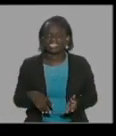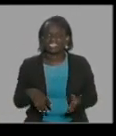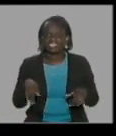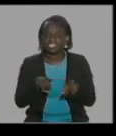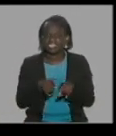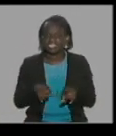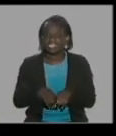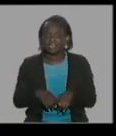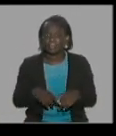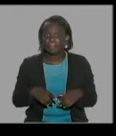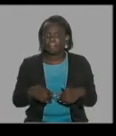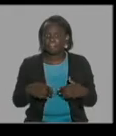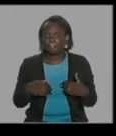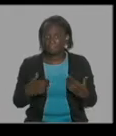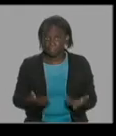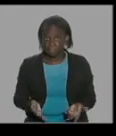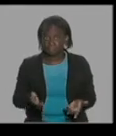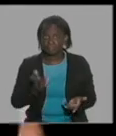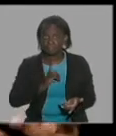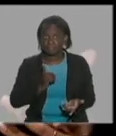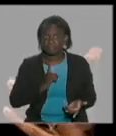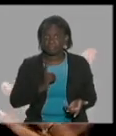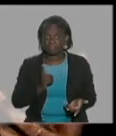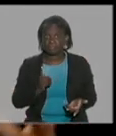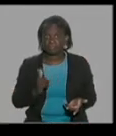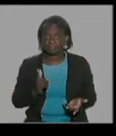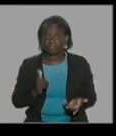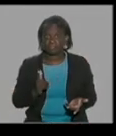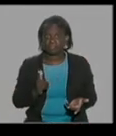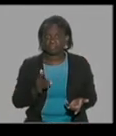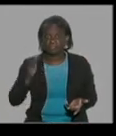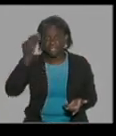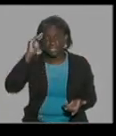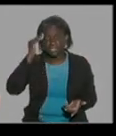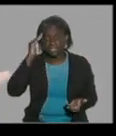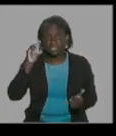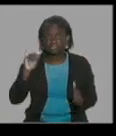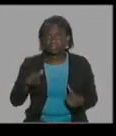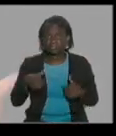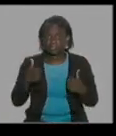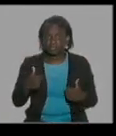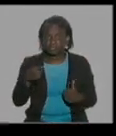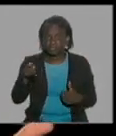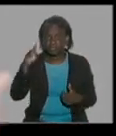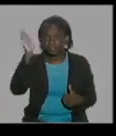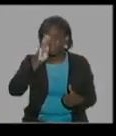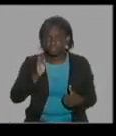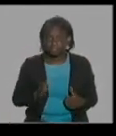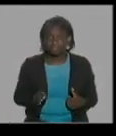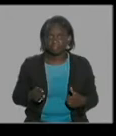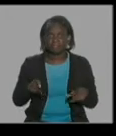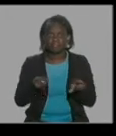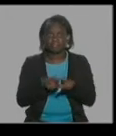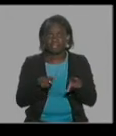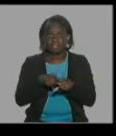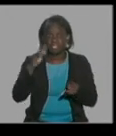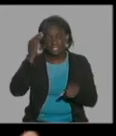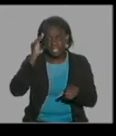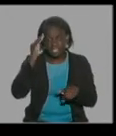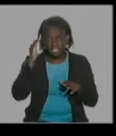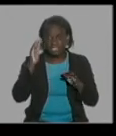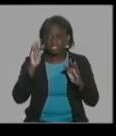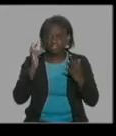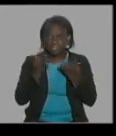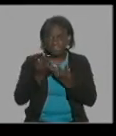também... E, enfim, é se entender melhor como brasileiro, se entender melhor